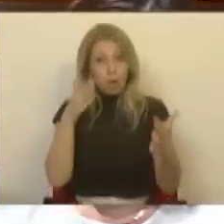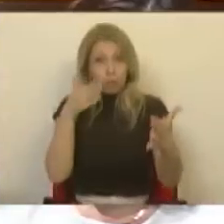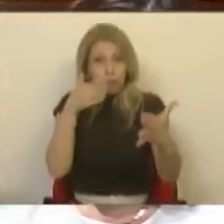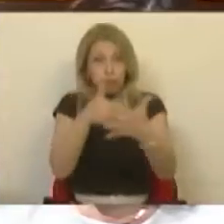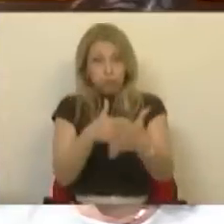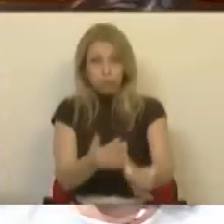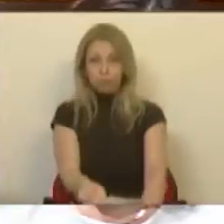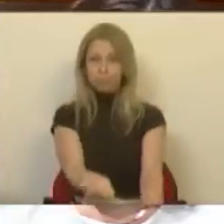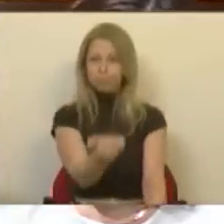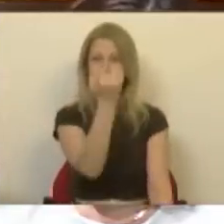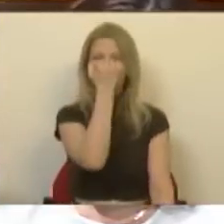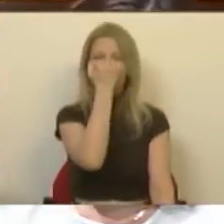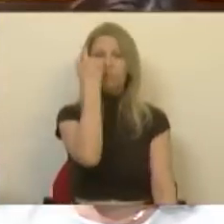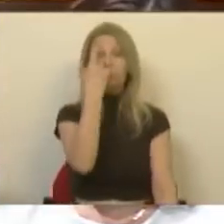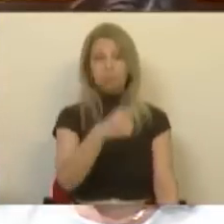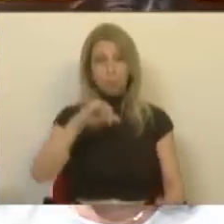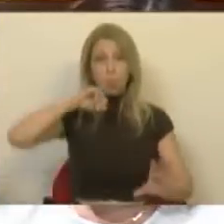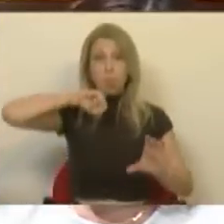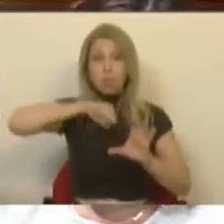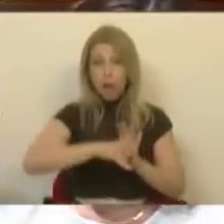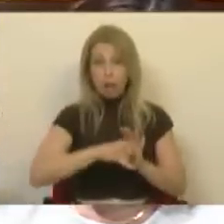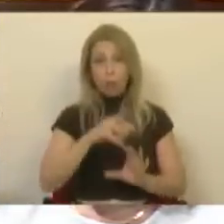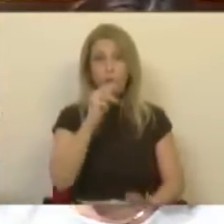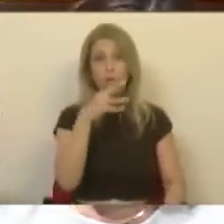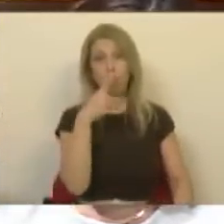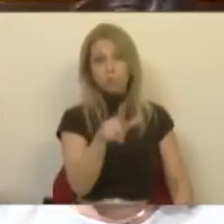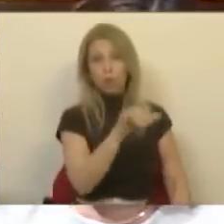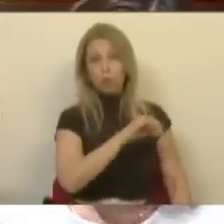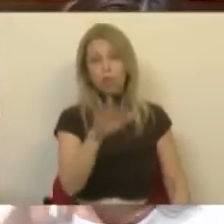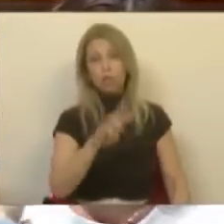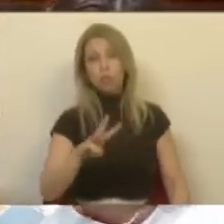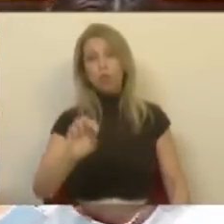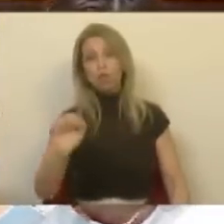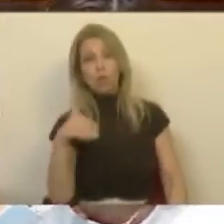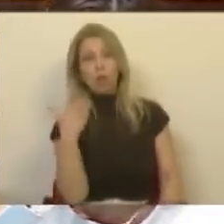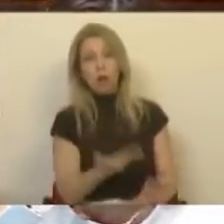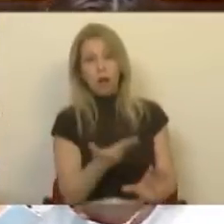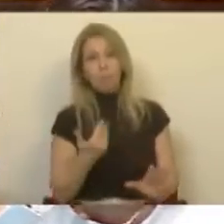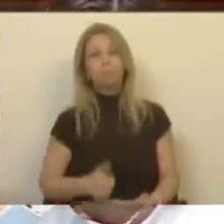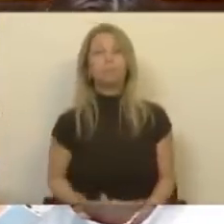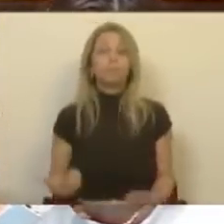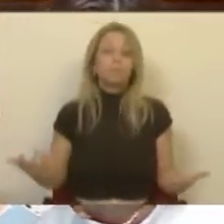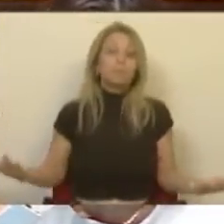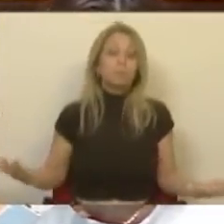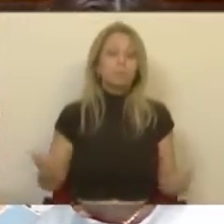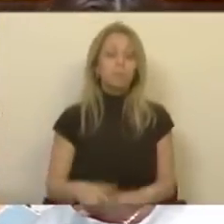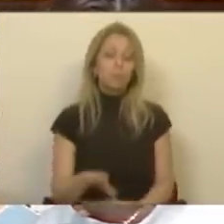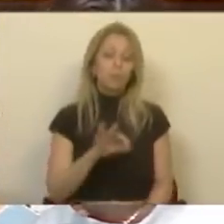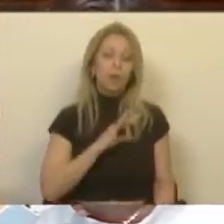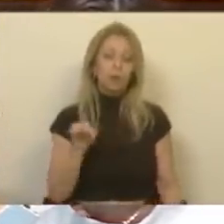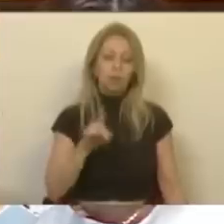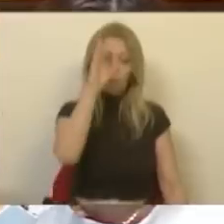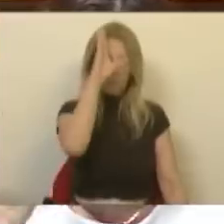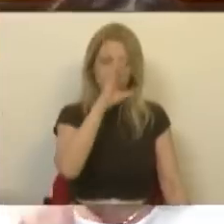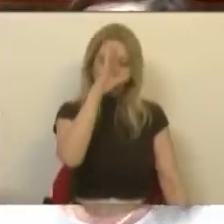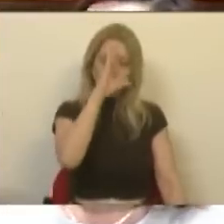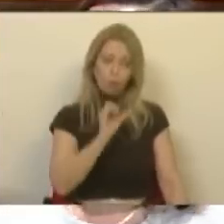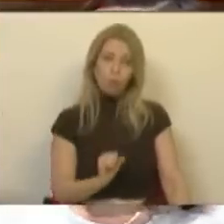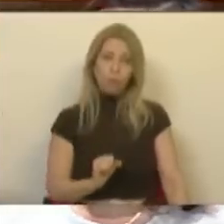3.200 milhões de euros mas sempre o primeiro-ministro enquanto o Governo está nesta nesta